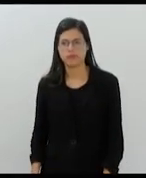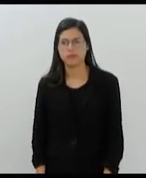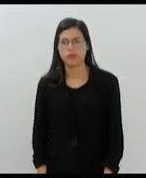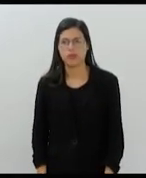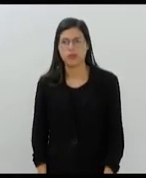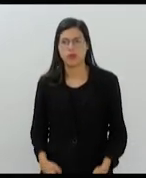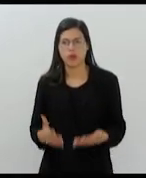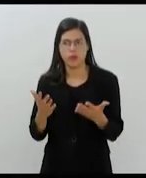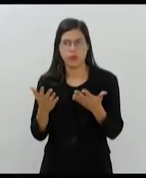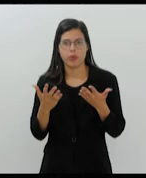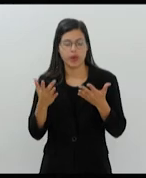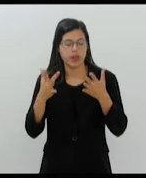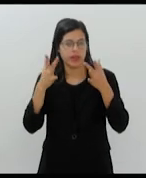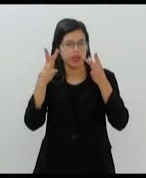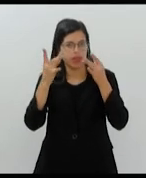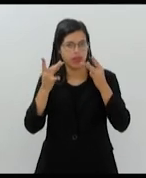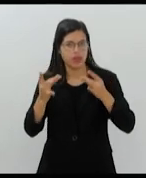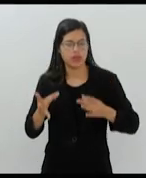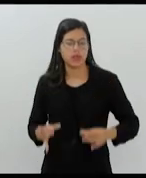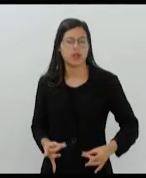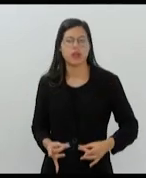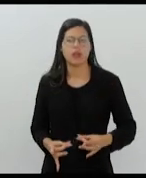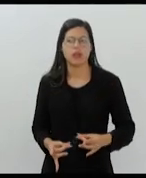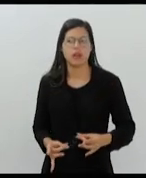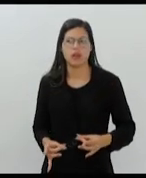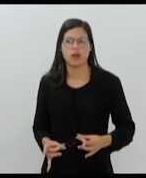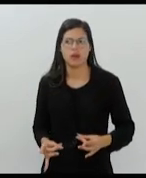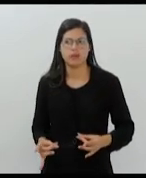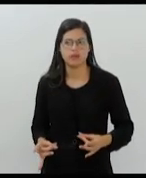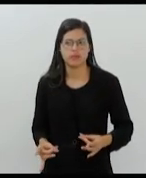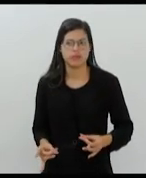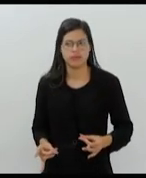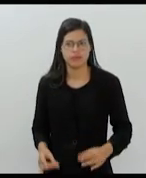eu queria detalhar um pouco